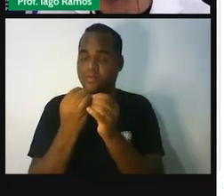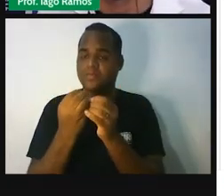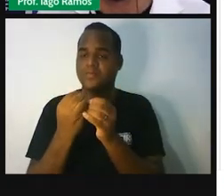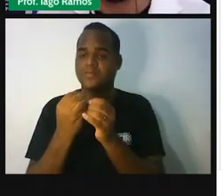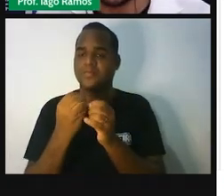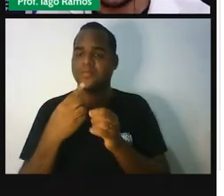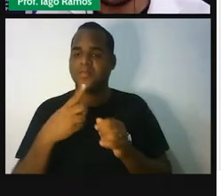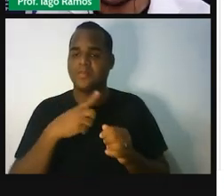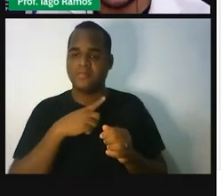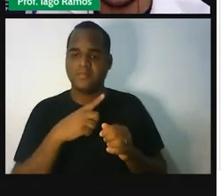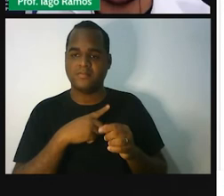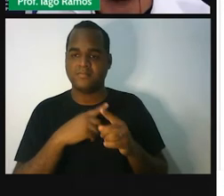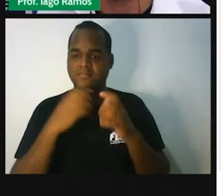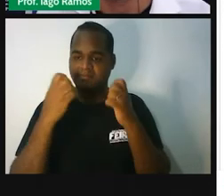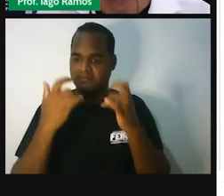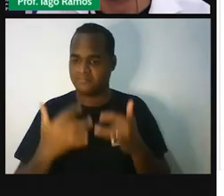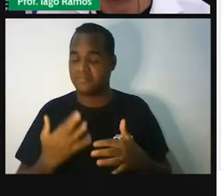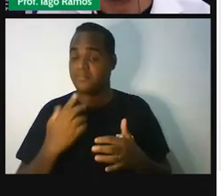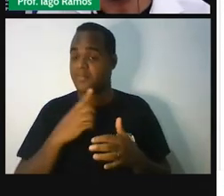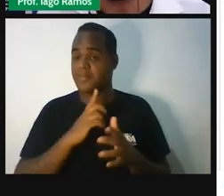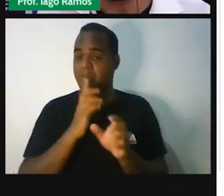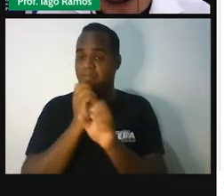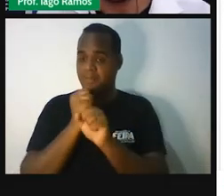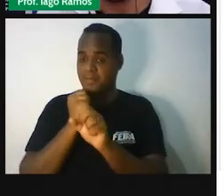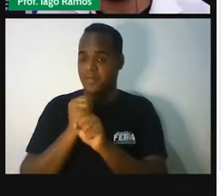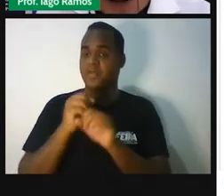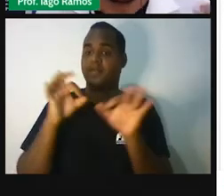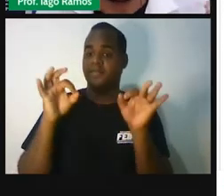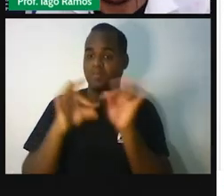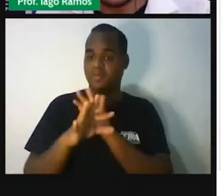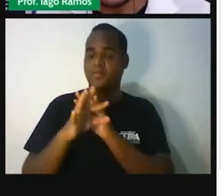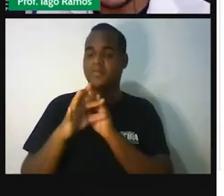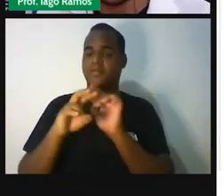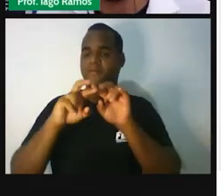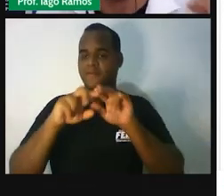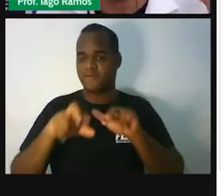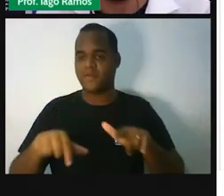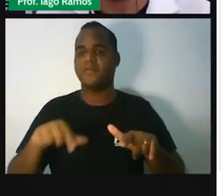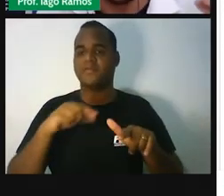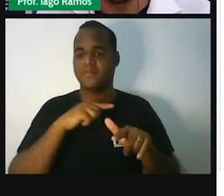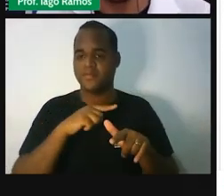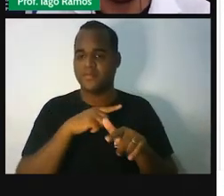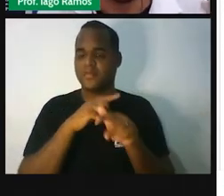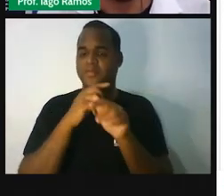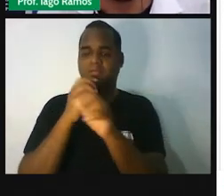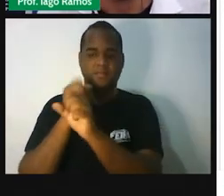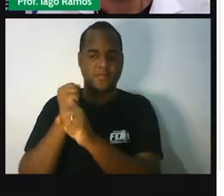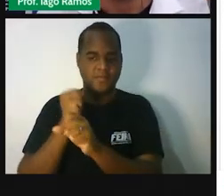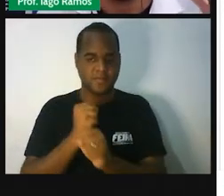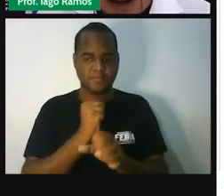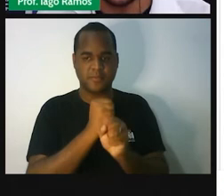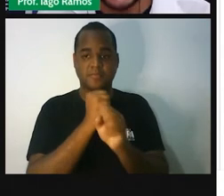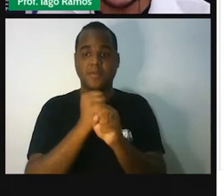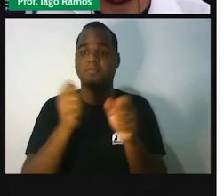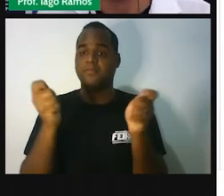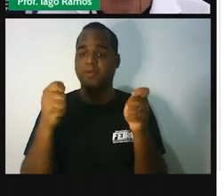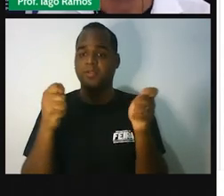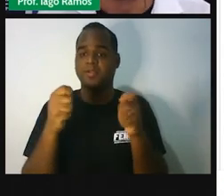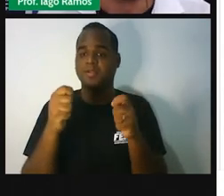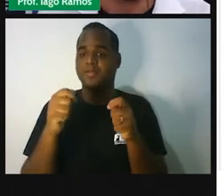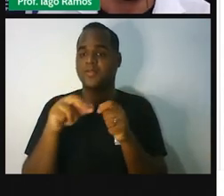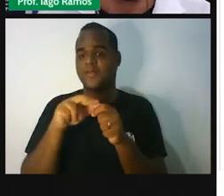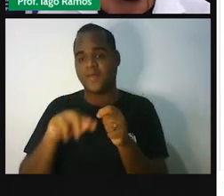aqui é o total da quantidade de placas que é possível